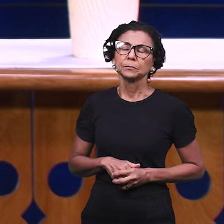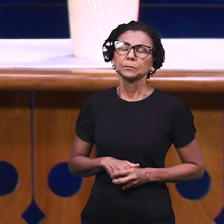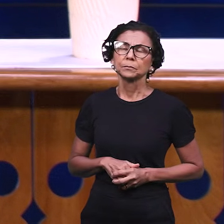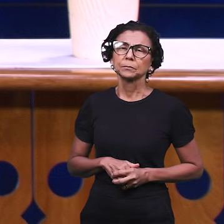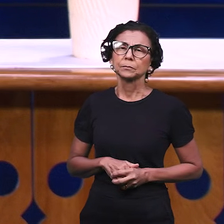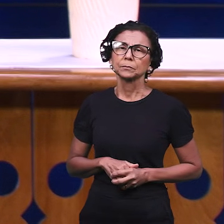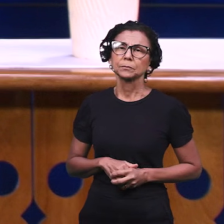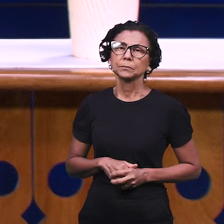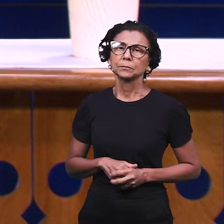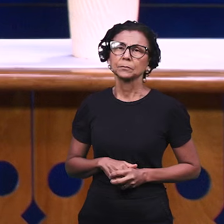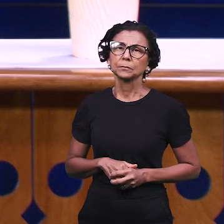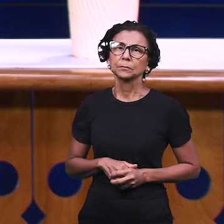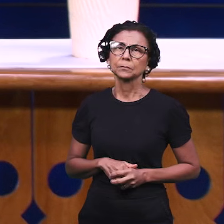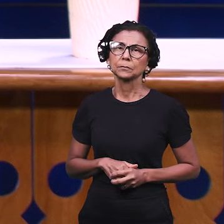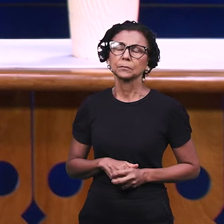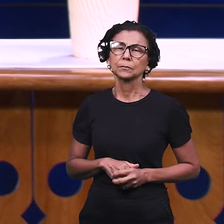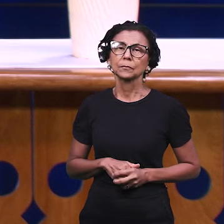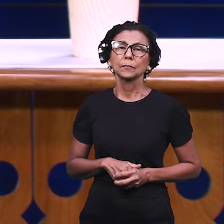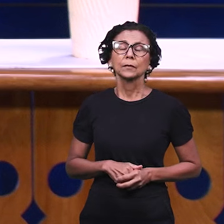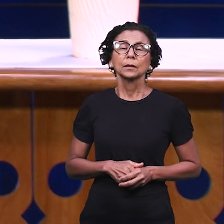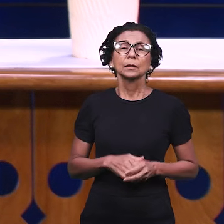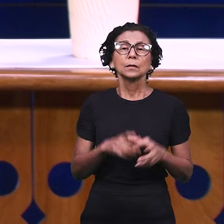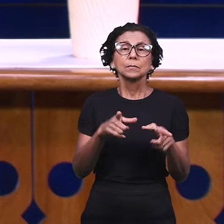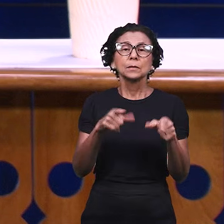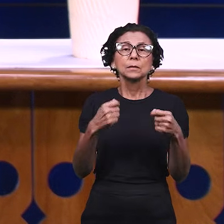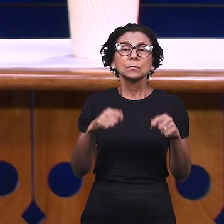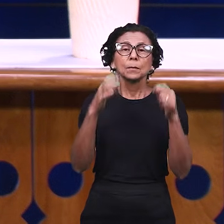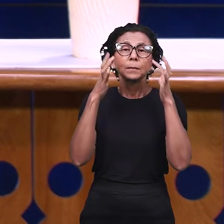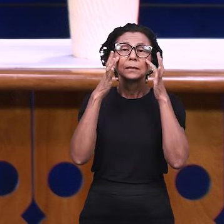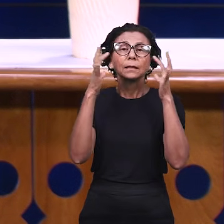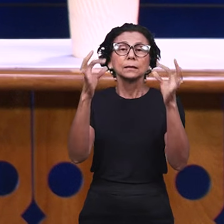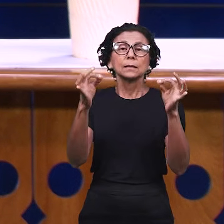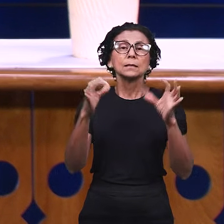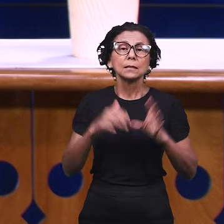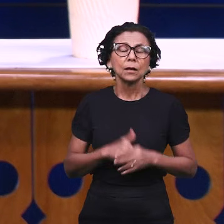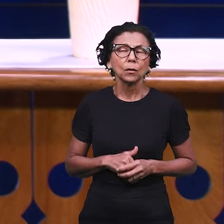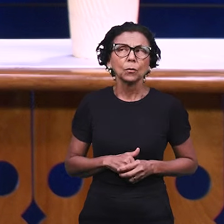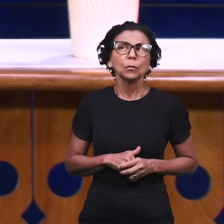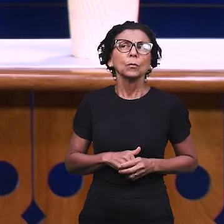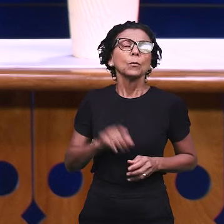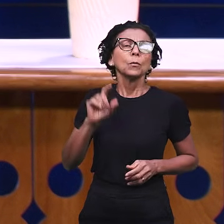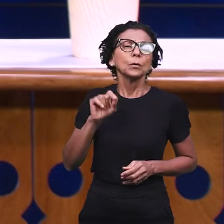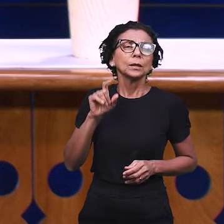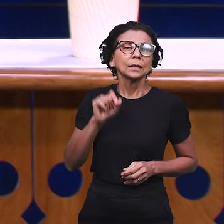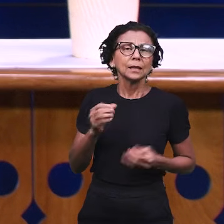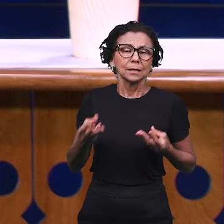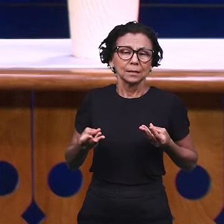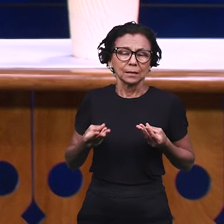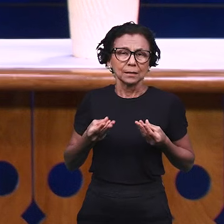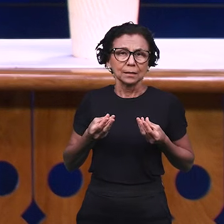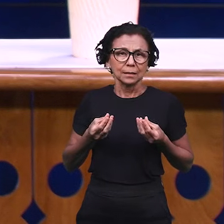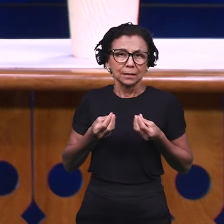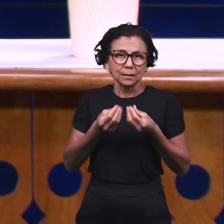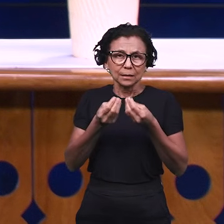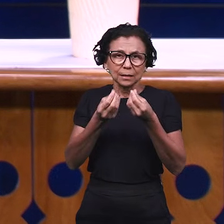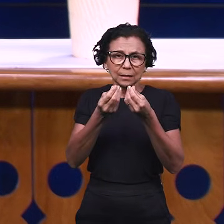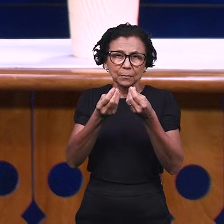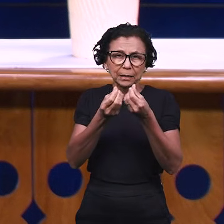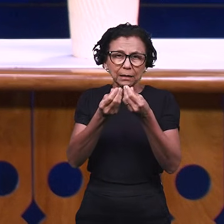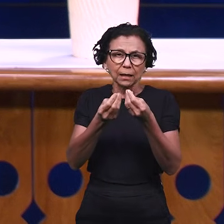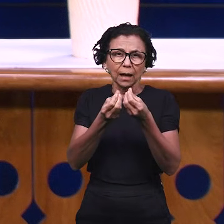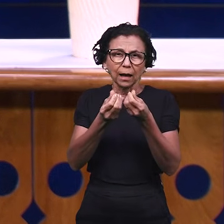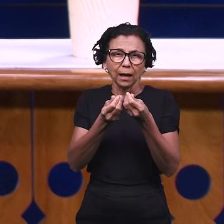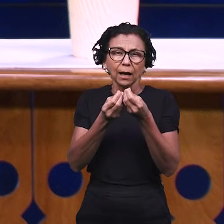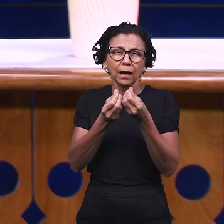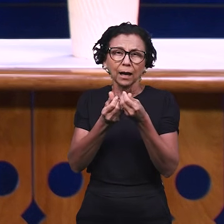diga vem. Quem vai ouvir? É aquele que o Espírito está dizendo às igrejas. Na realidade,